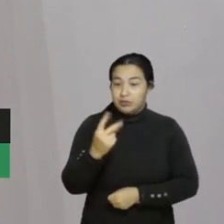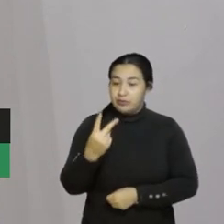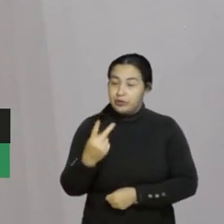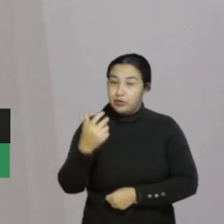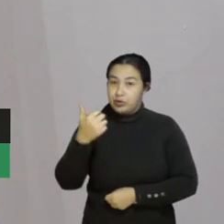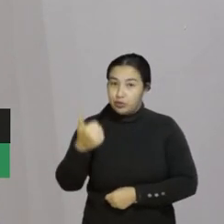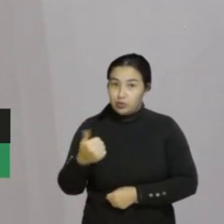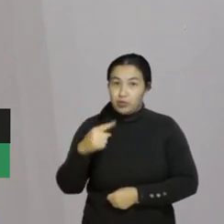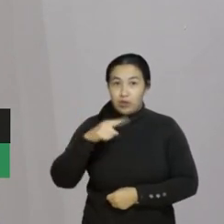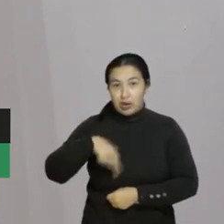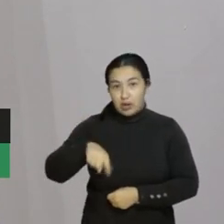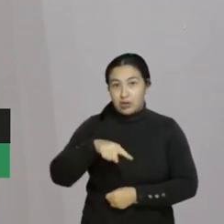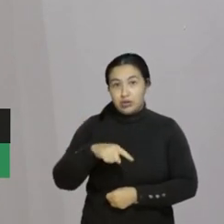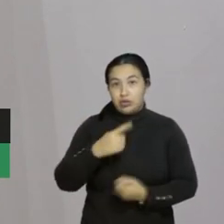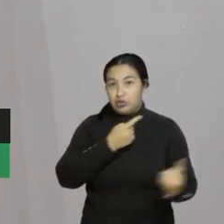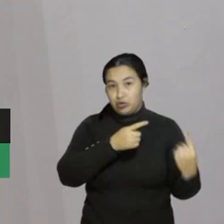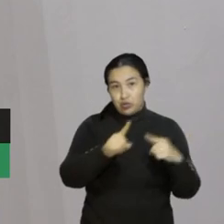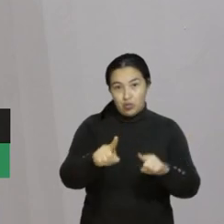um projeto deles